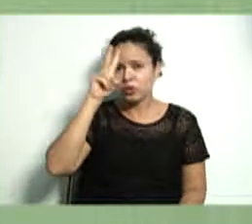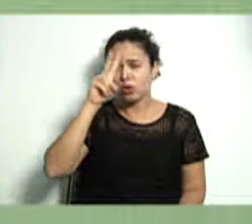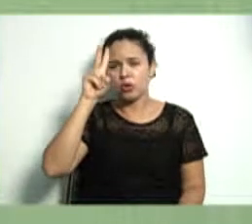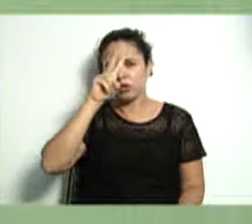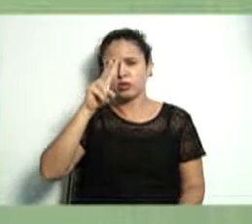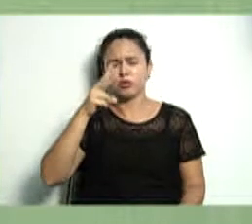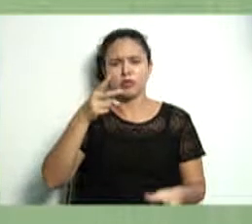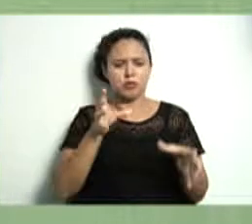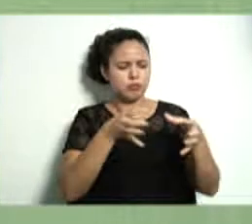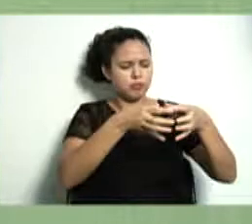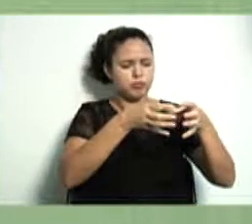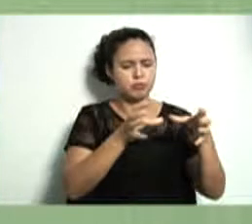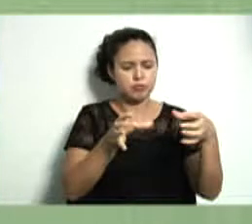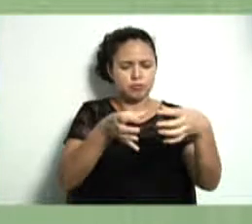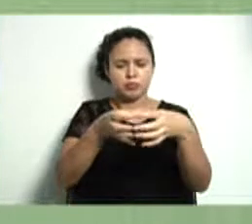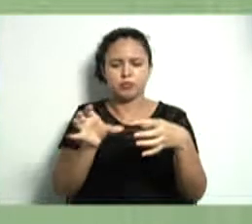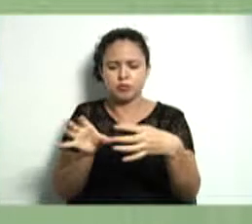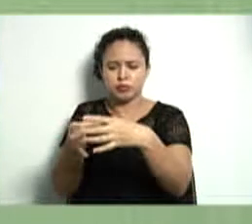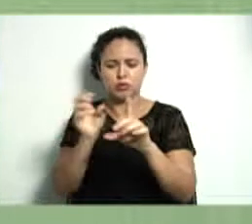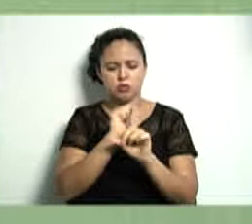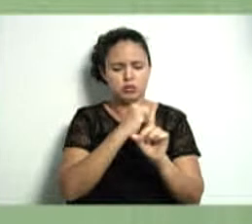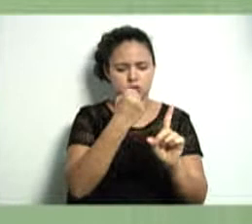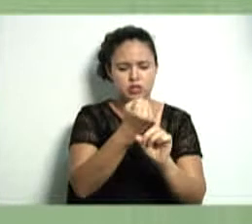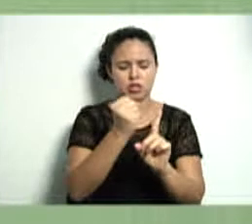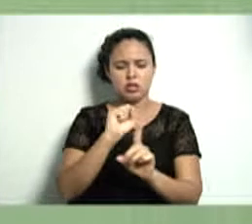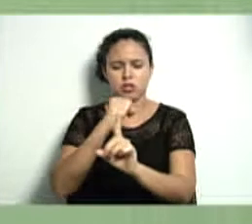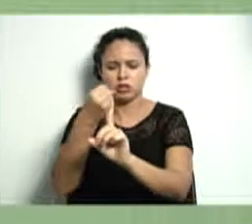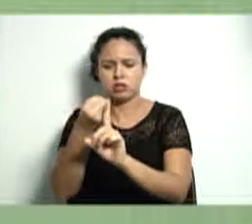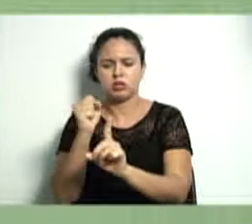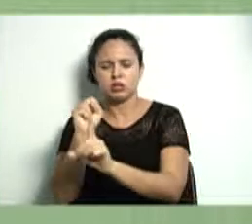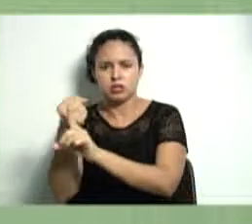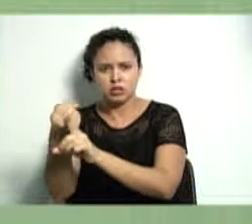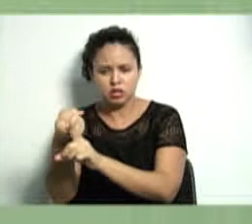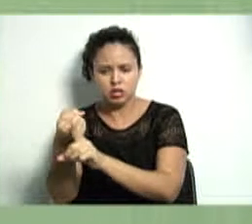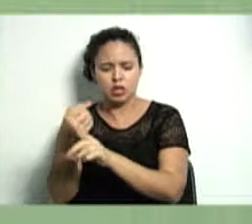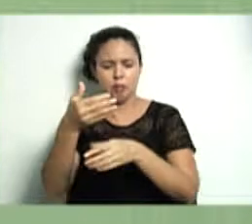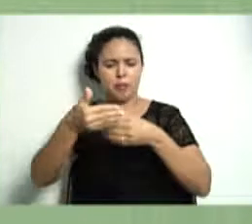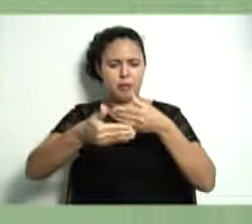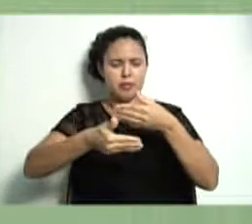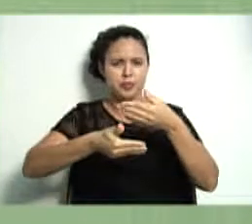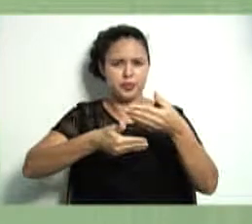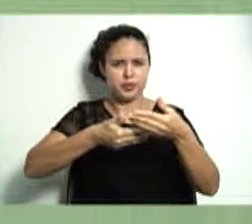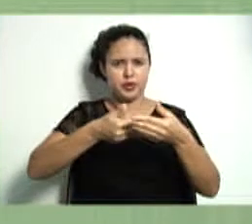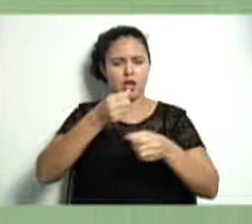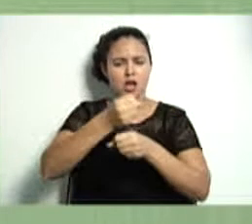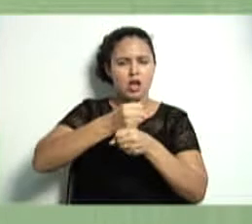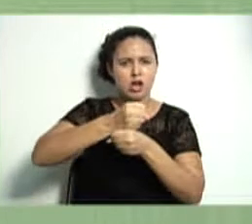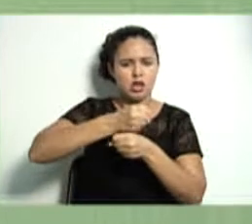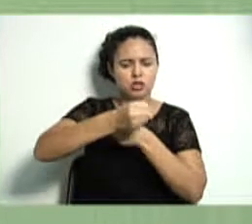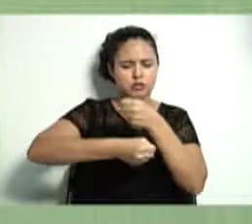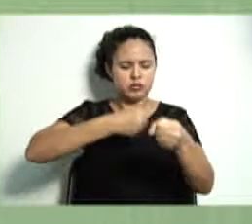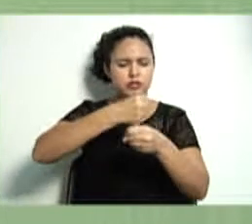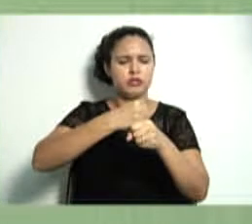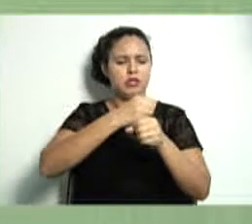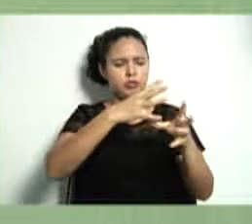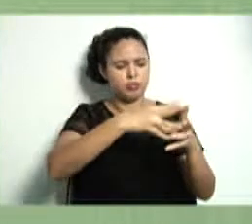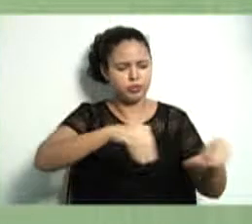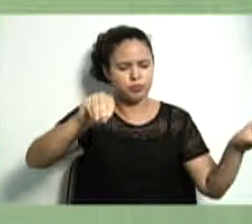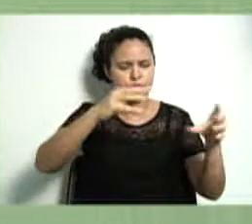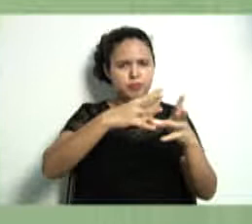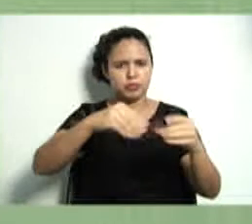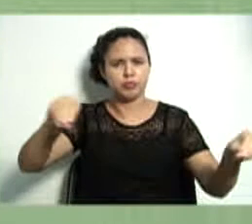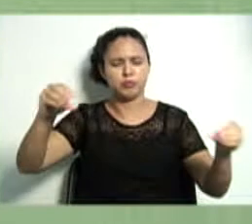de sociedades se formaram e também desapareceram. As diferentes sociedades humanas,